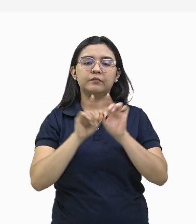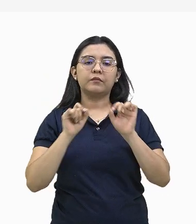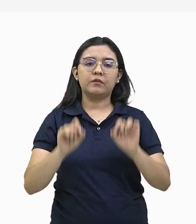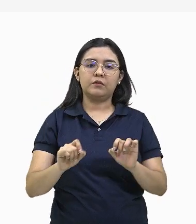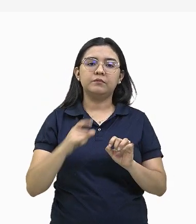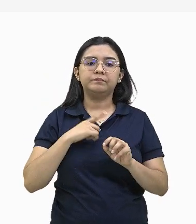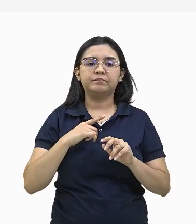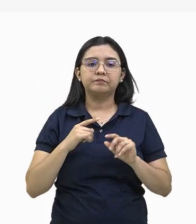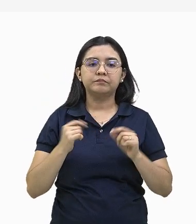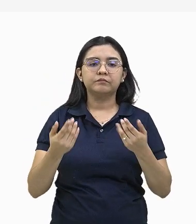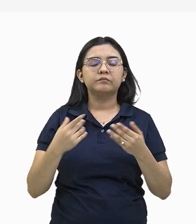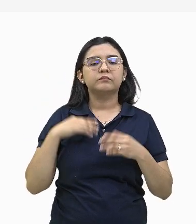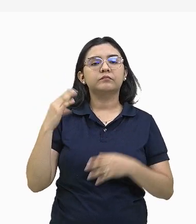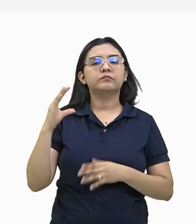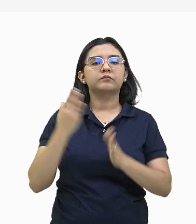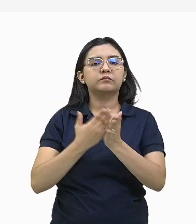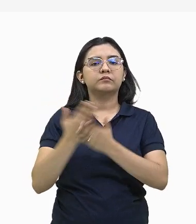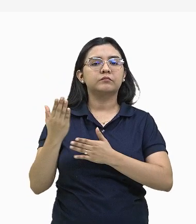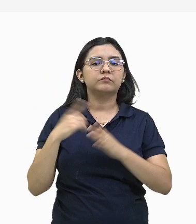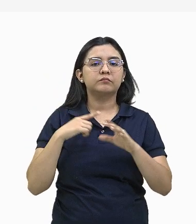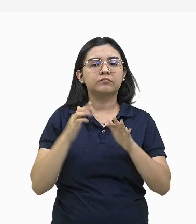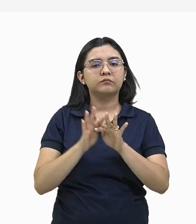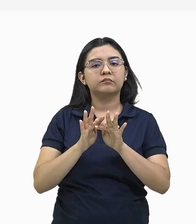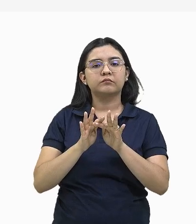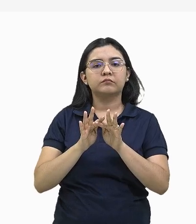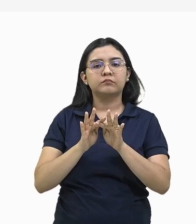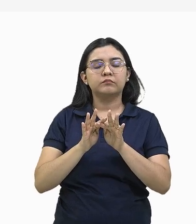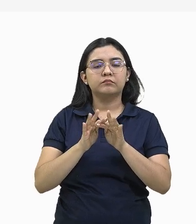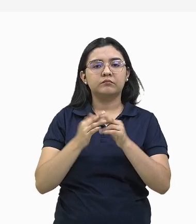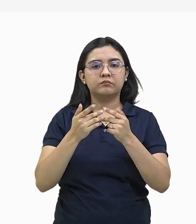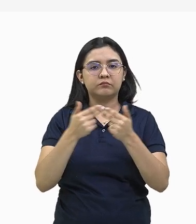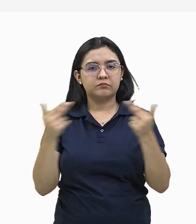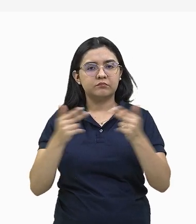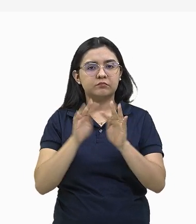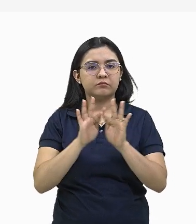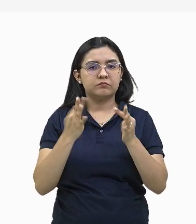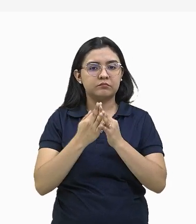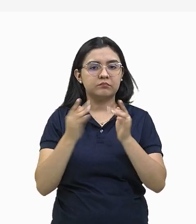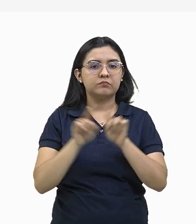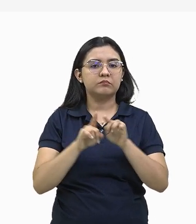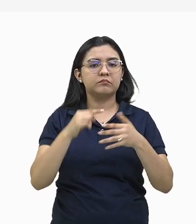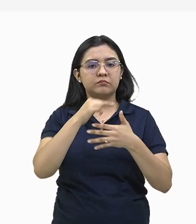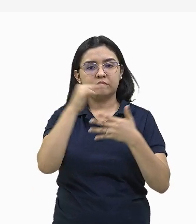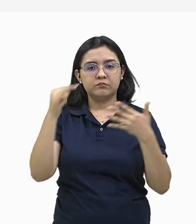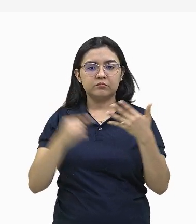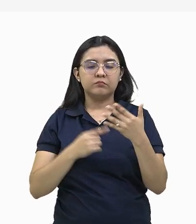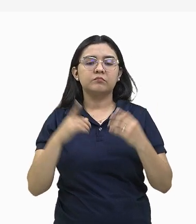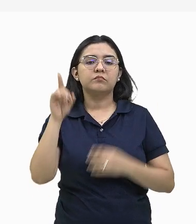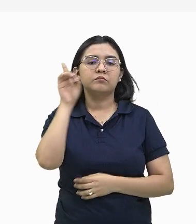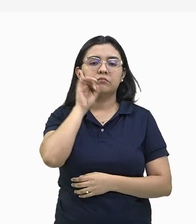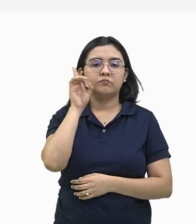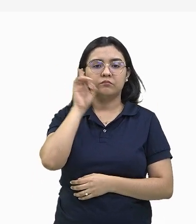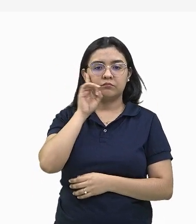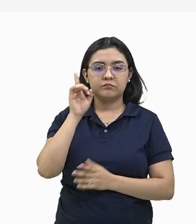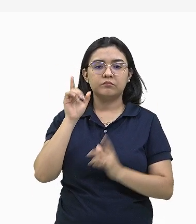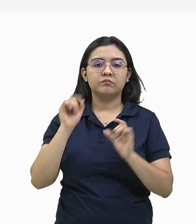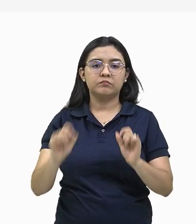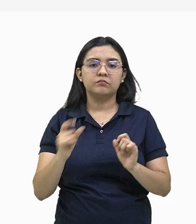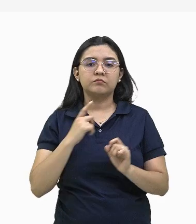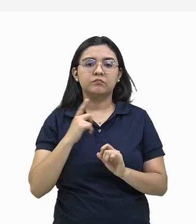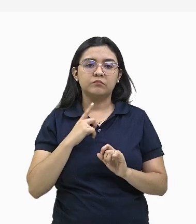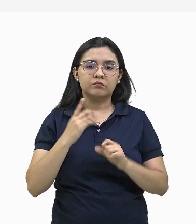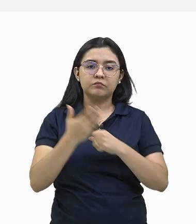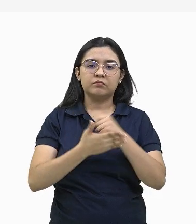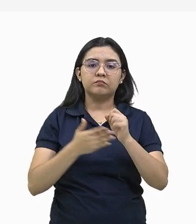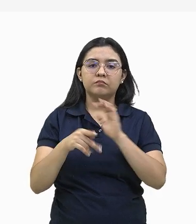ciência nasce no cotidiano, ou seja, nas coisas simples, né? E os pontos principais, o cotidiano como fonte de